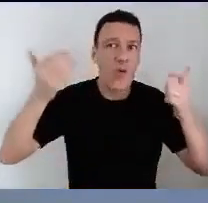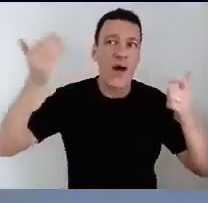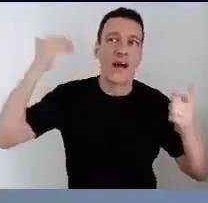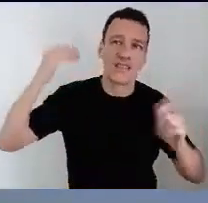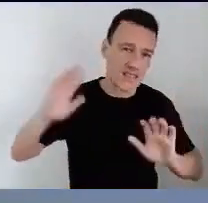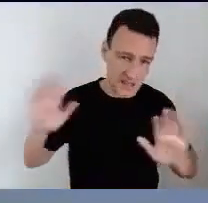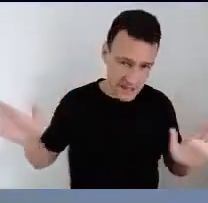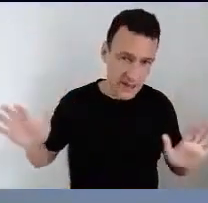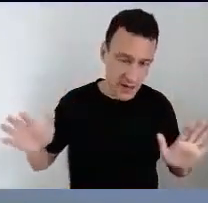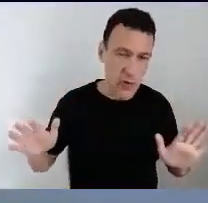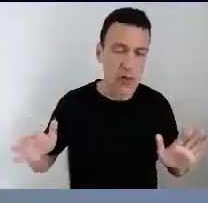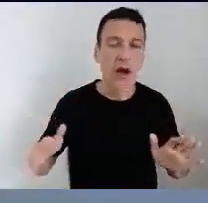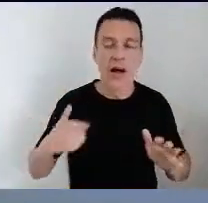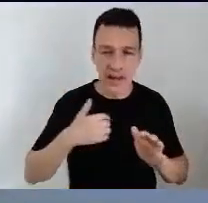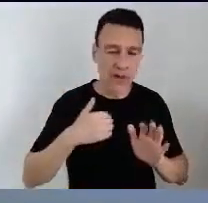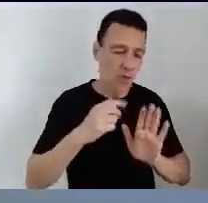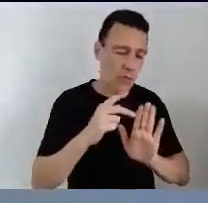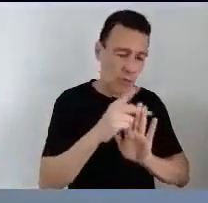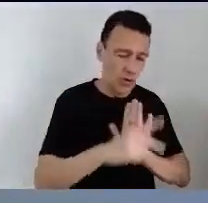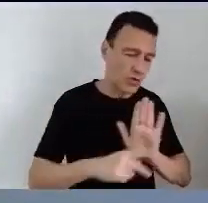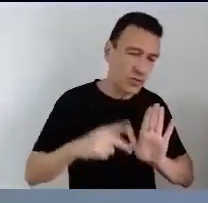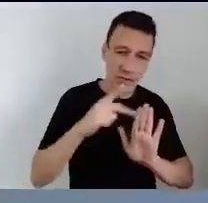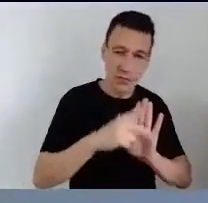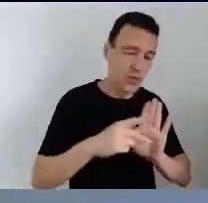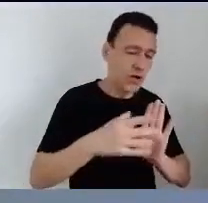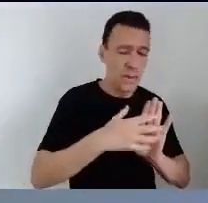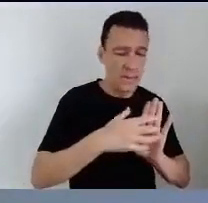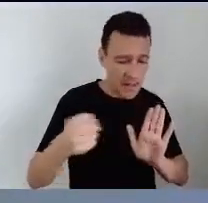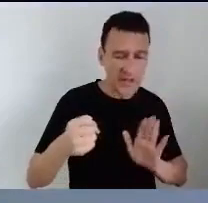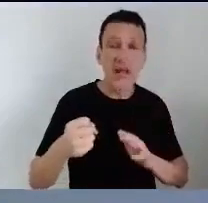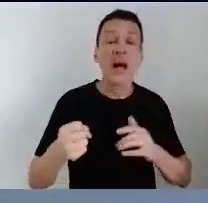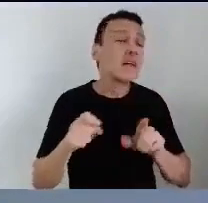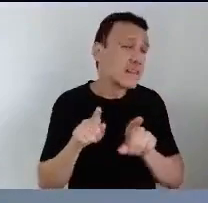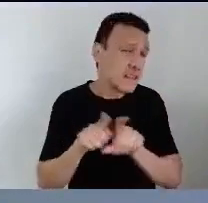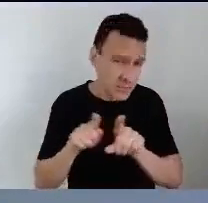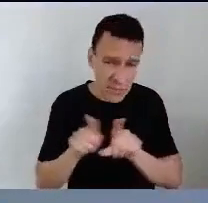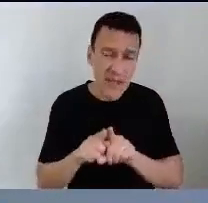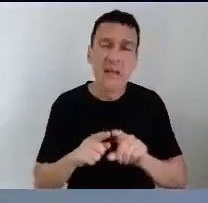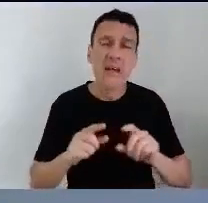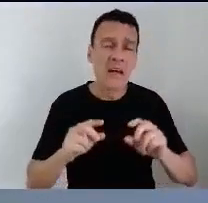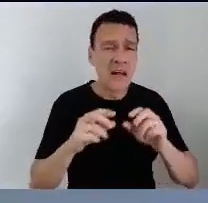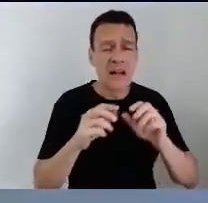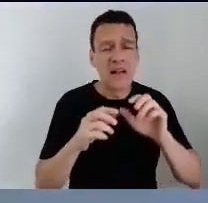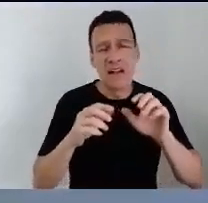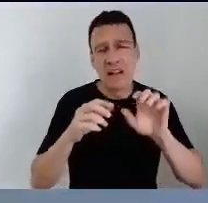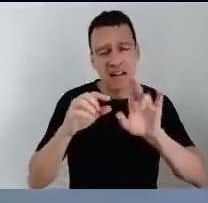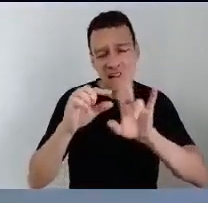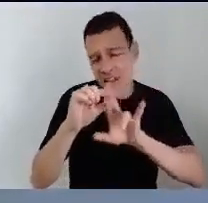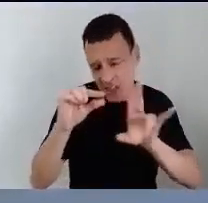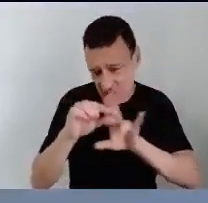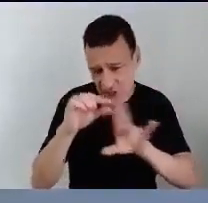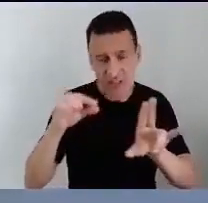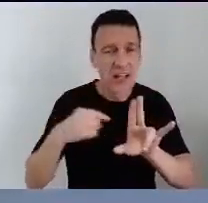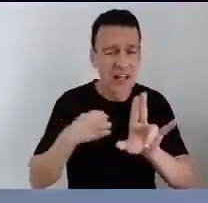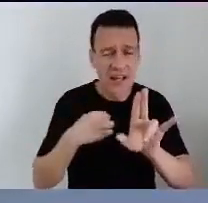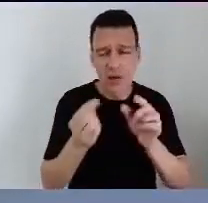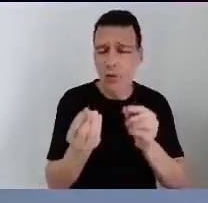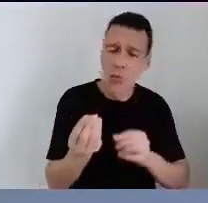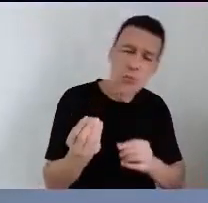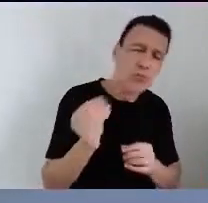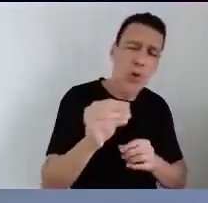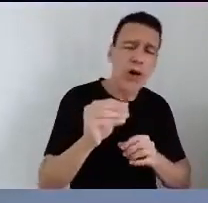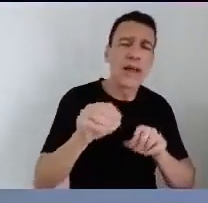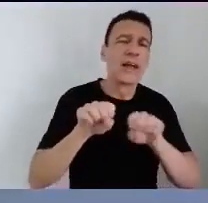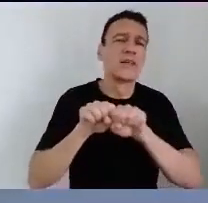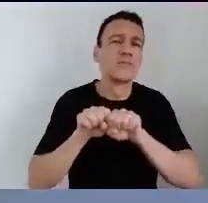lá e eu realmente enviava no LinkedIn para quem tivesse disposto ali, né, nas minhas redes sociais, para quem tivesse disposto a analisar